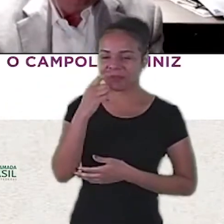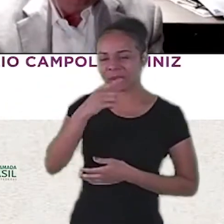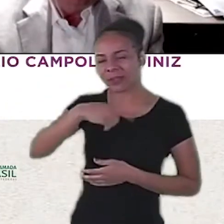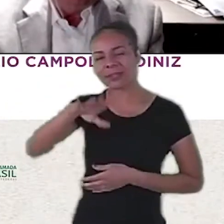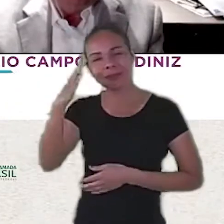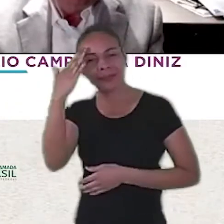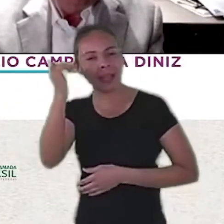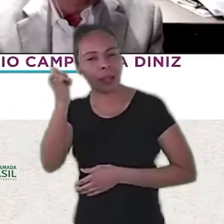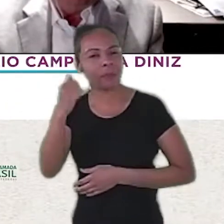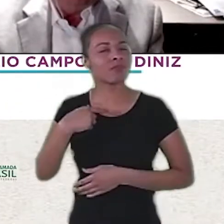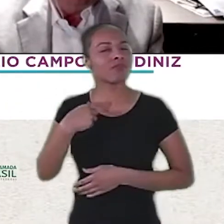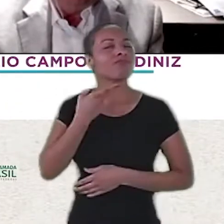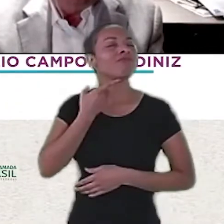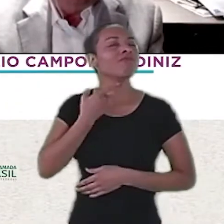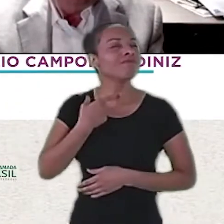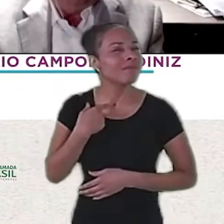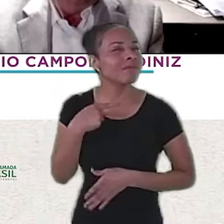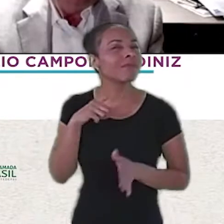mesma pergunta para o Campolina?